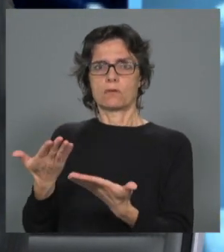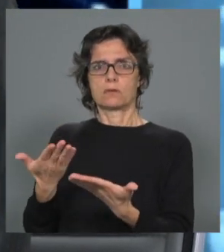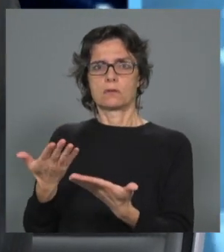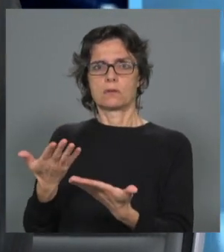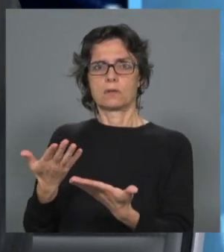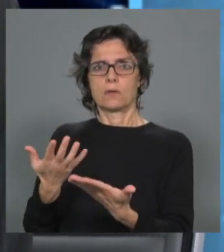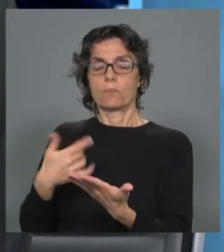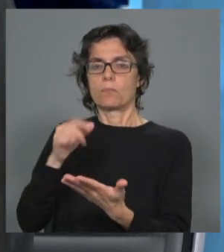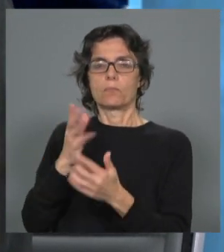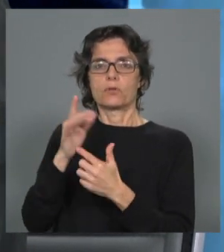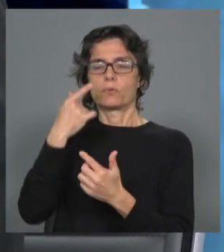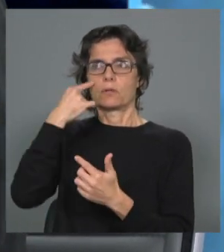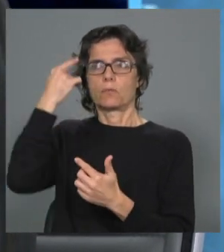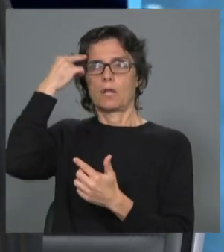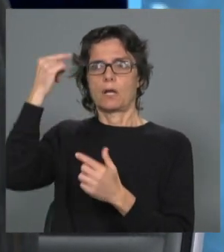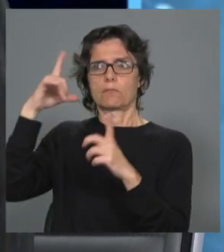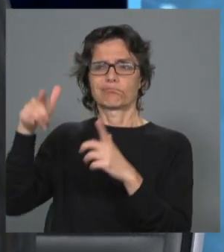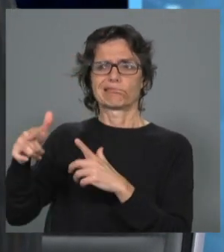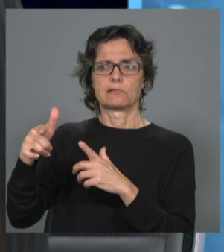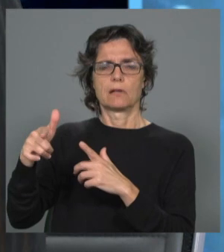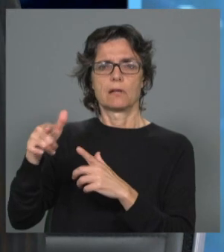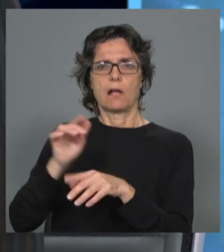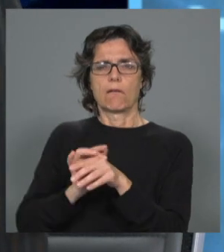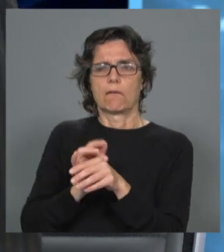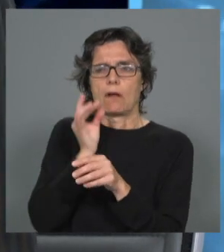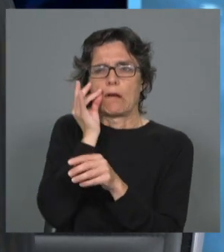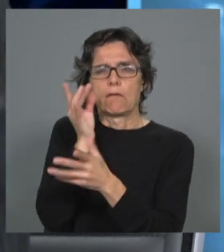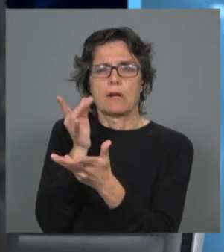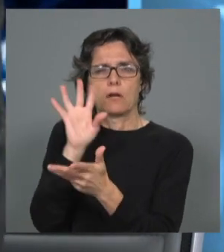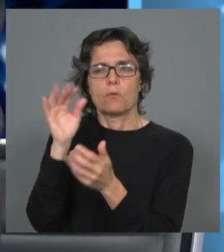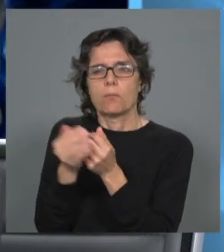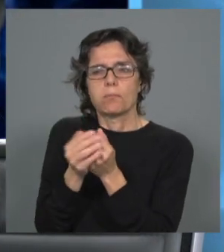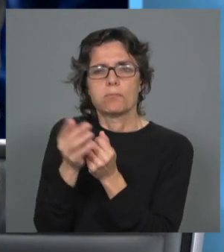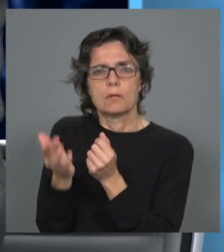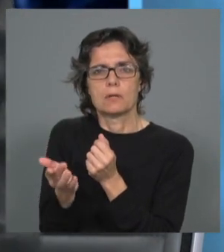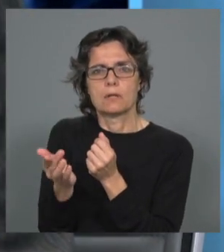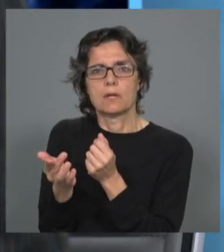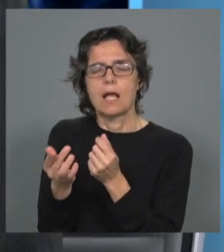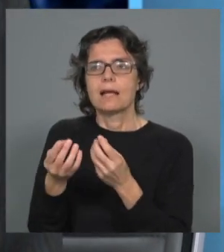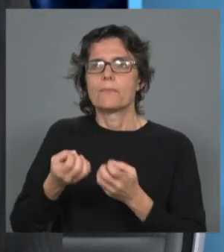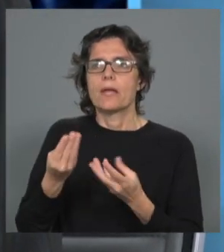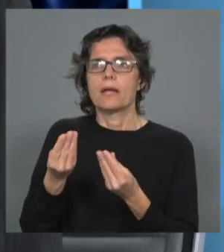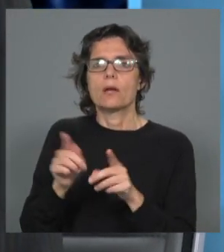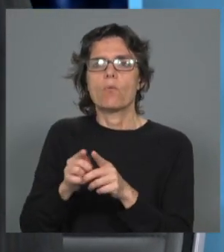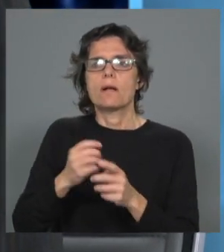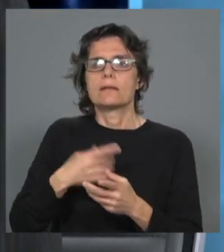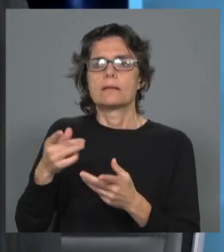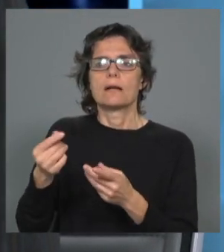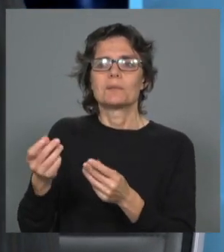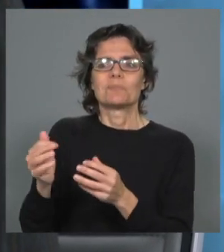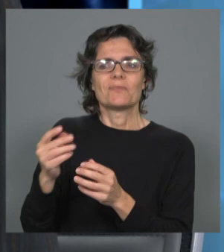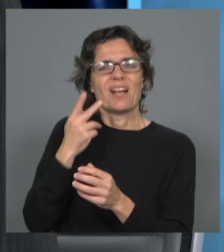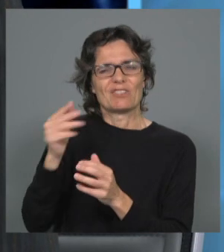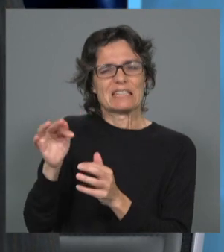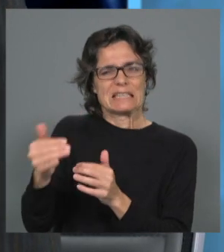da pessoa no envelhecimento, que às tantas há uma fragilidade, nós às vezes começamos a sentir que a pessoa se está a ir. E como é que nós às